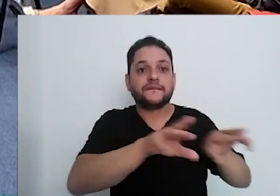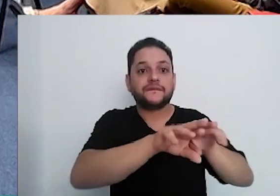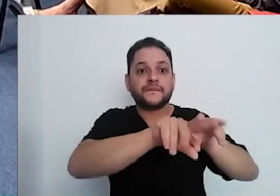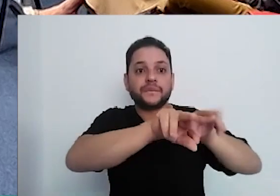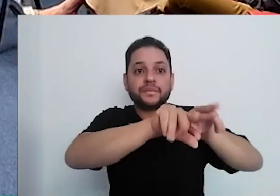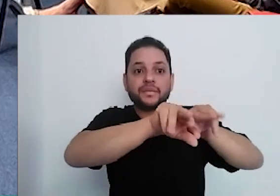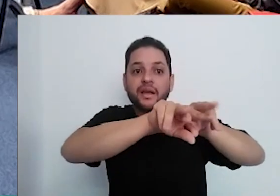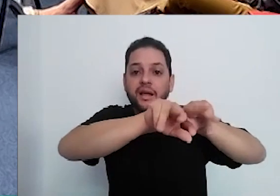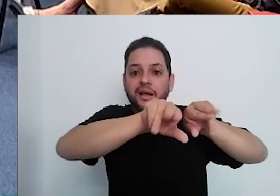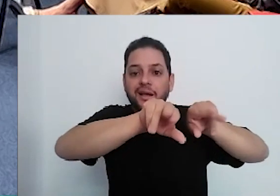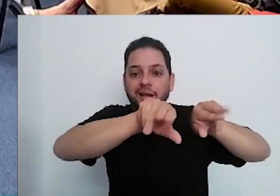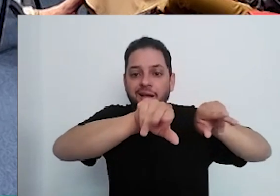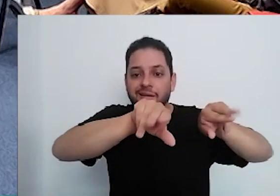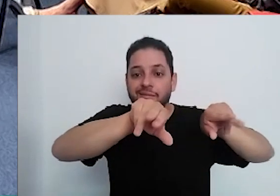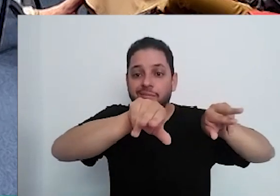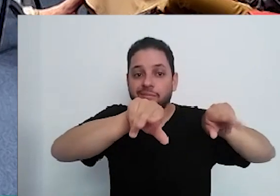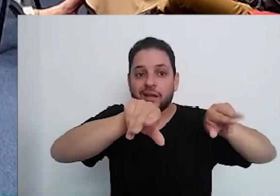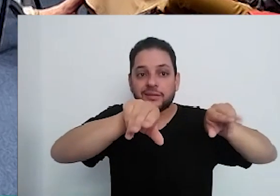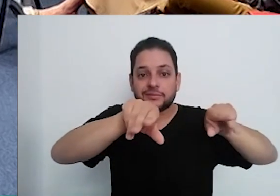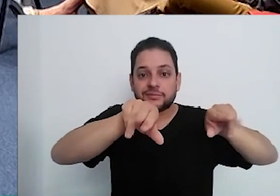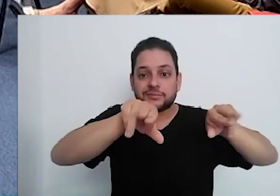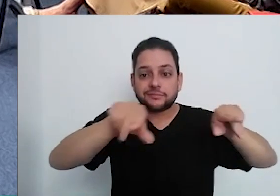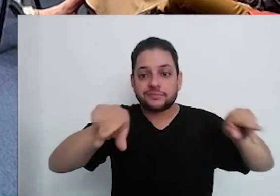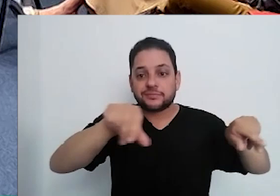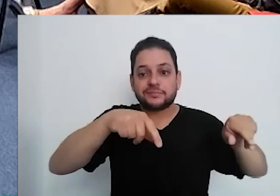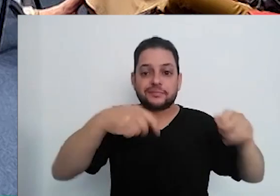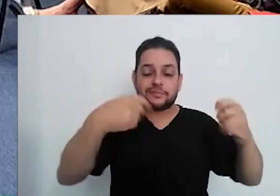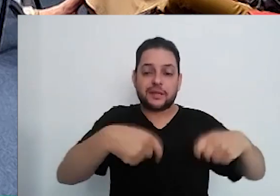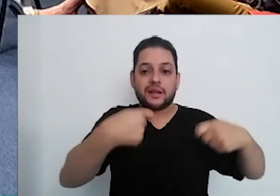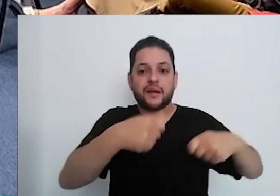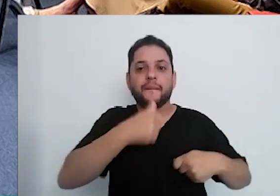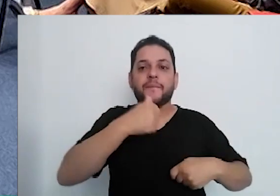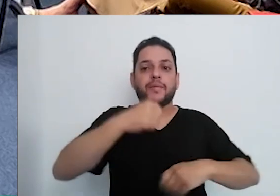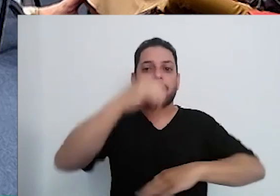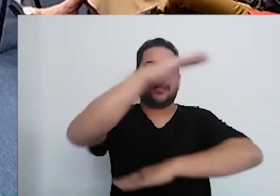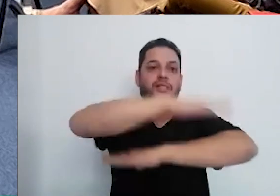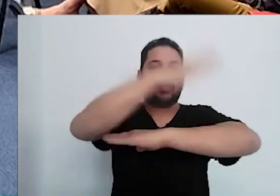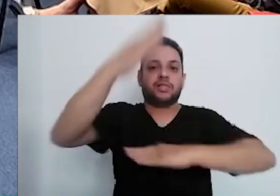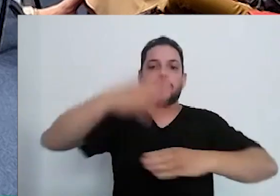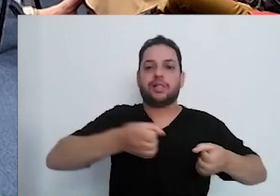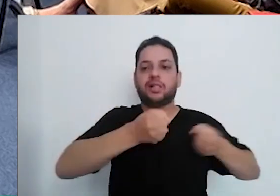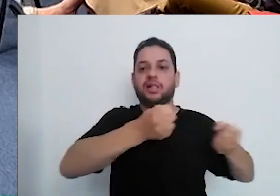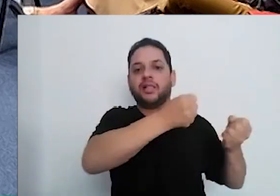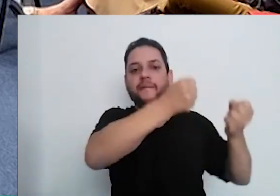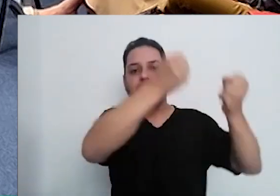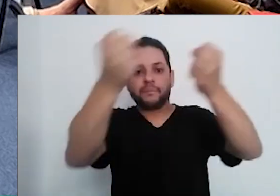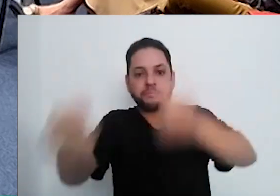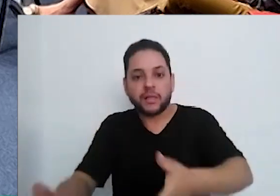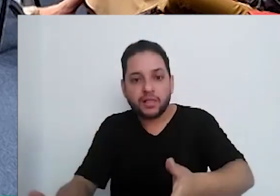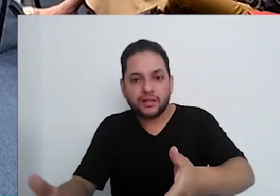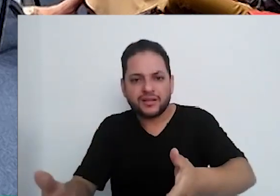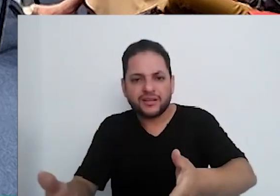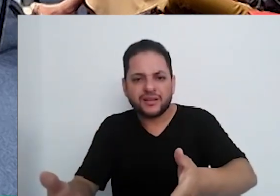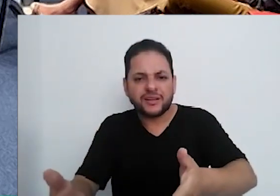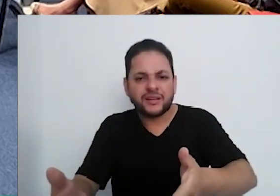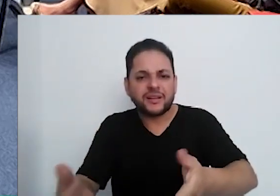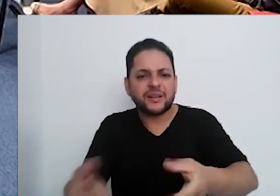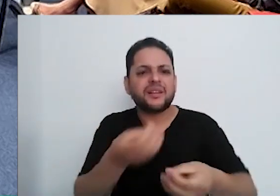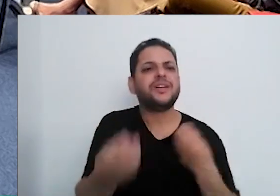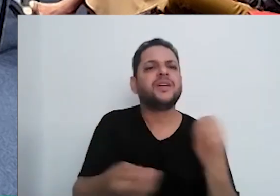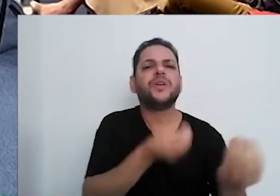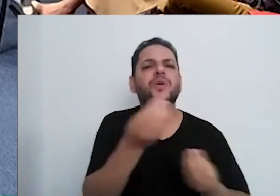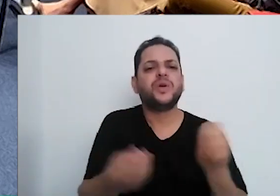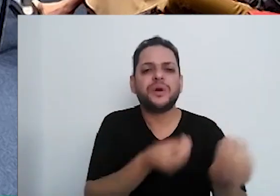que são cometidos Eh sei lá mulher é jogada da janela Como assim entendeu quem jogou foi um ser mágico que jogou